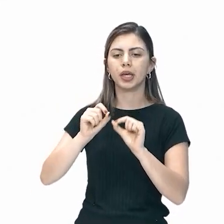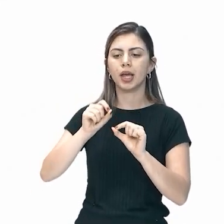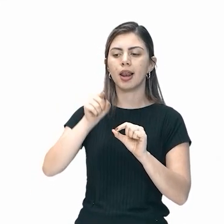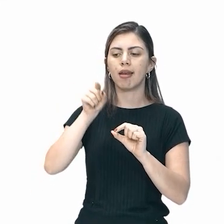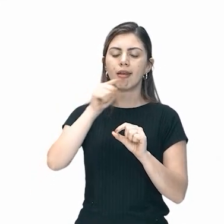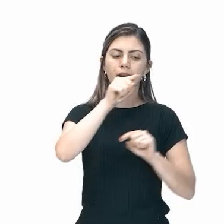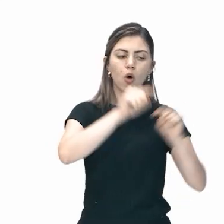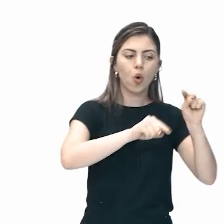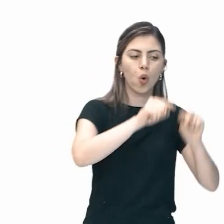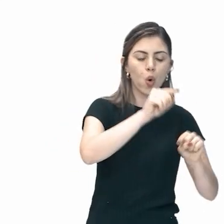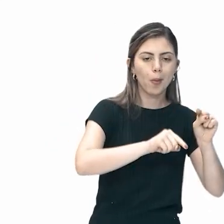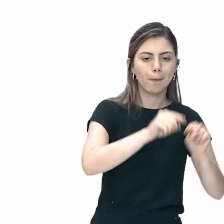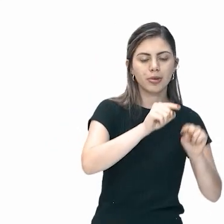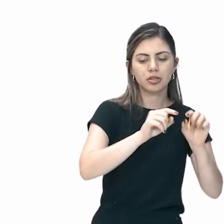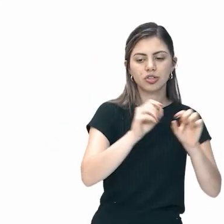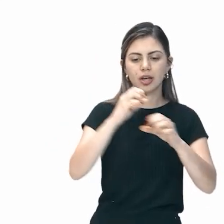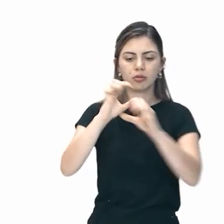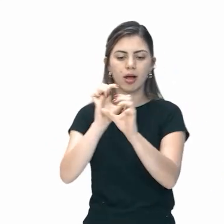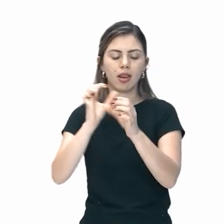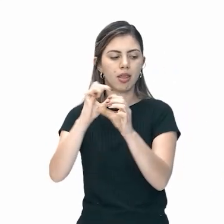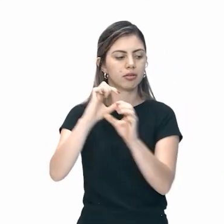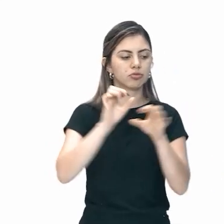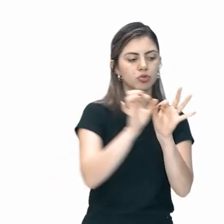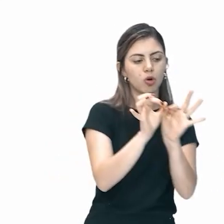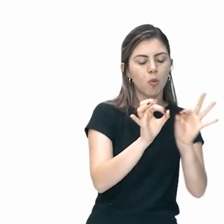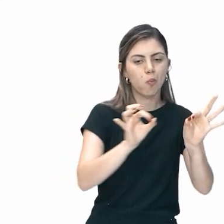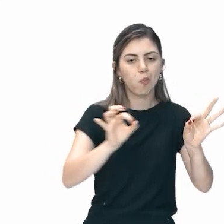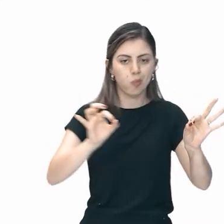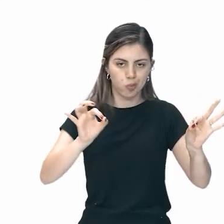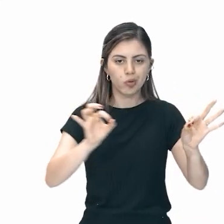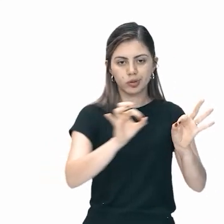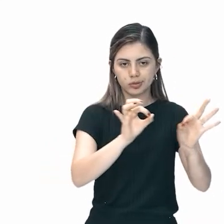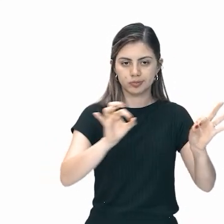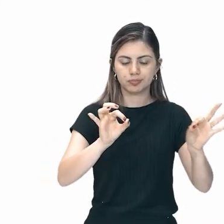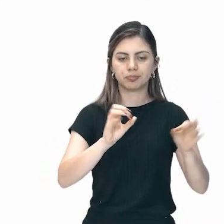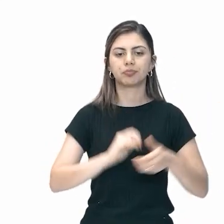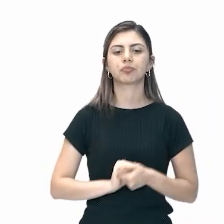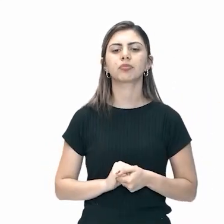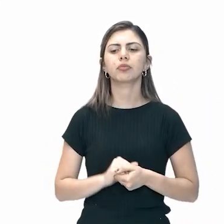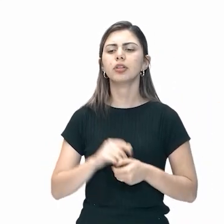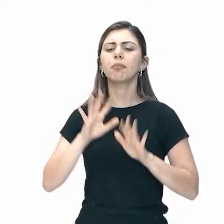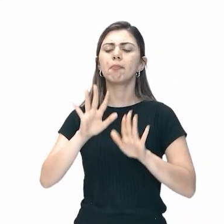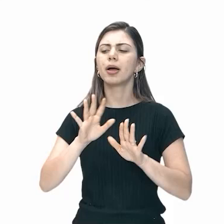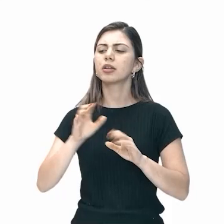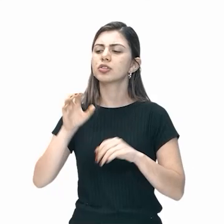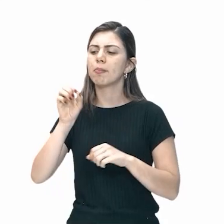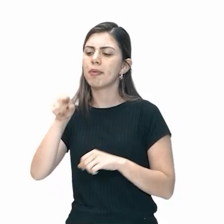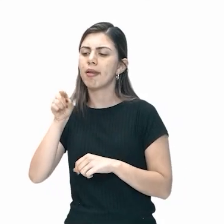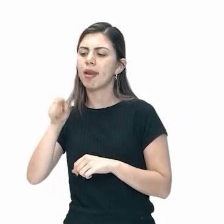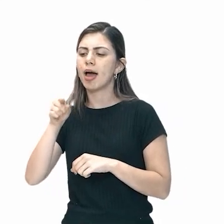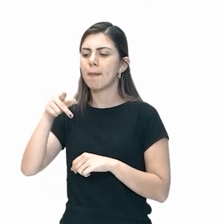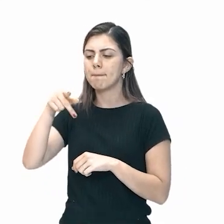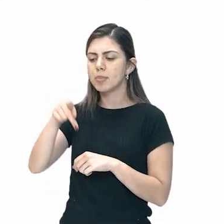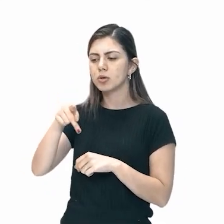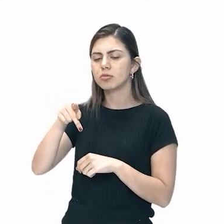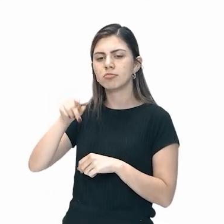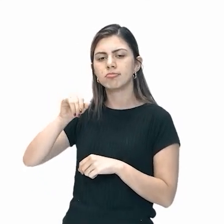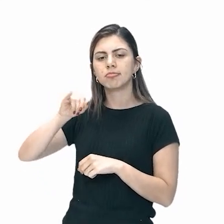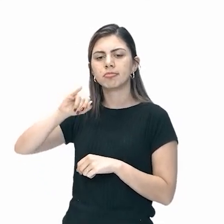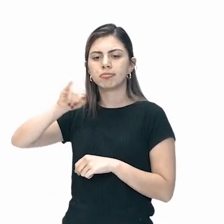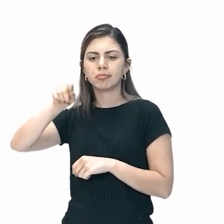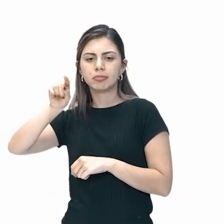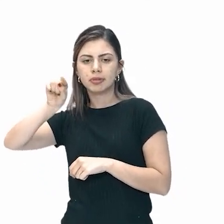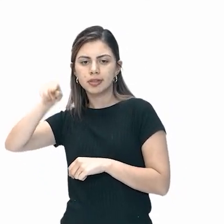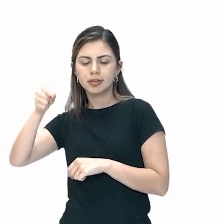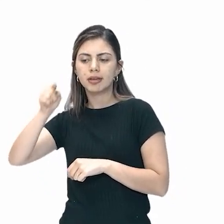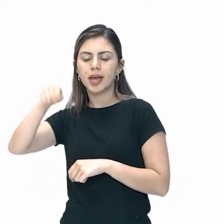objeto até a lente. E o que vem a ser a posição imagem? É a distância da